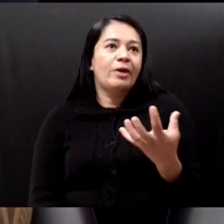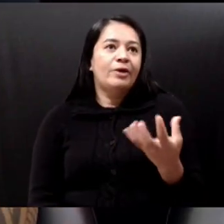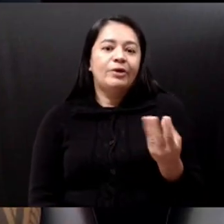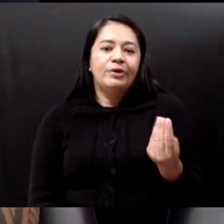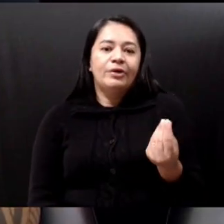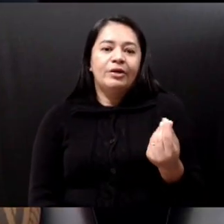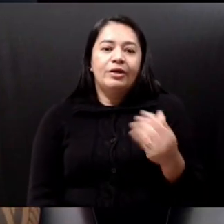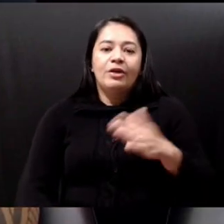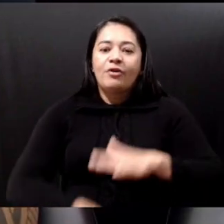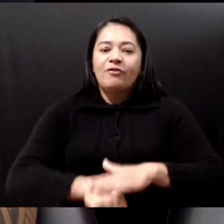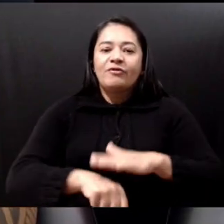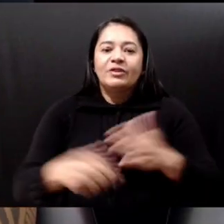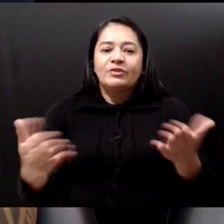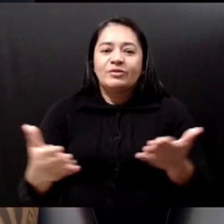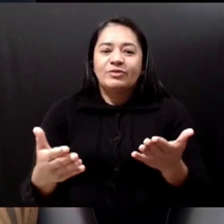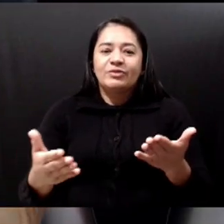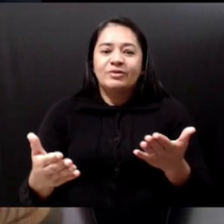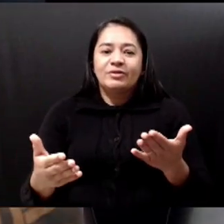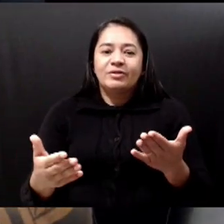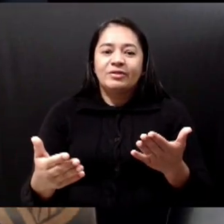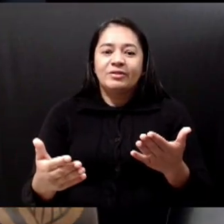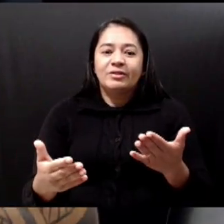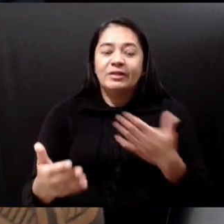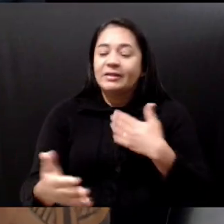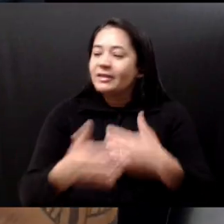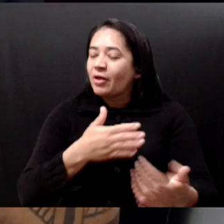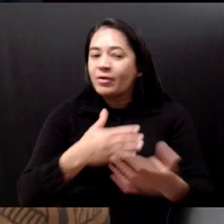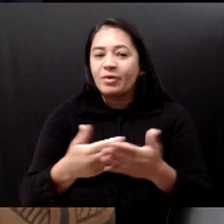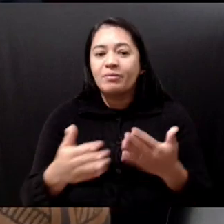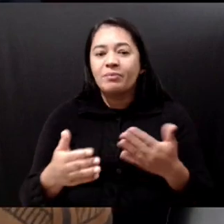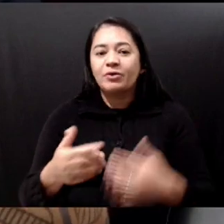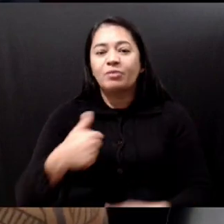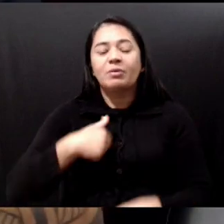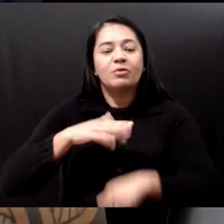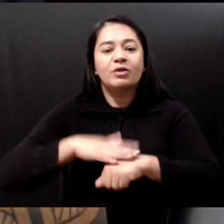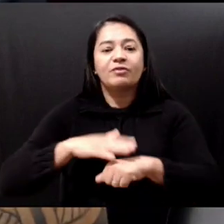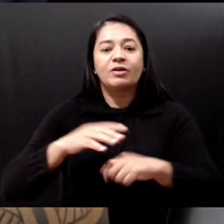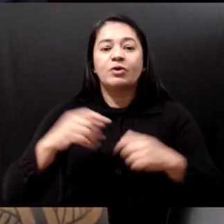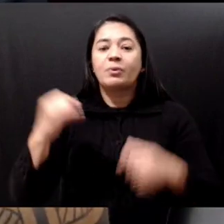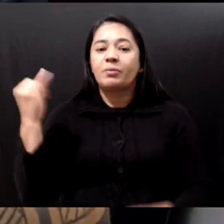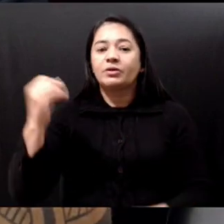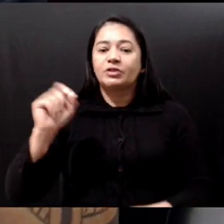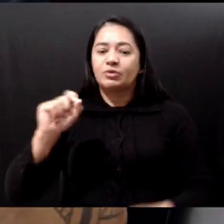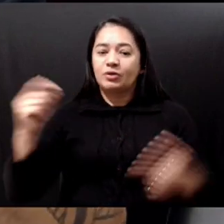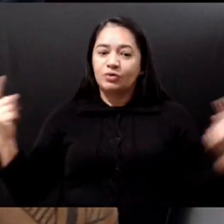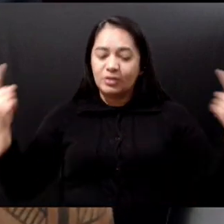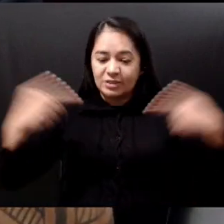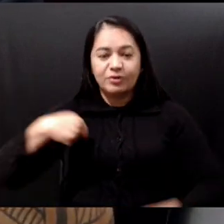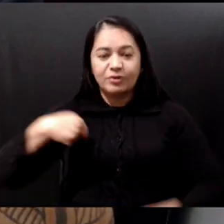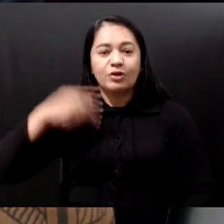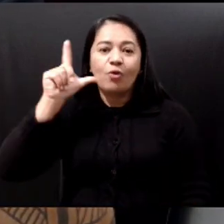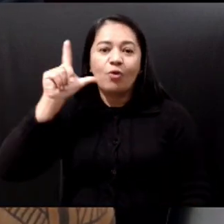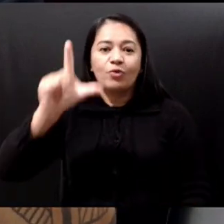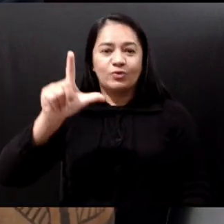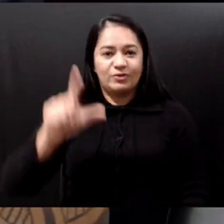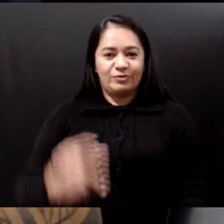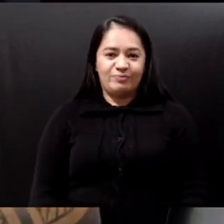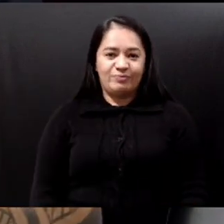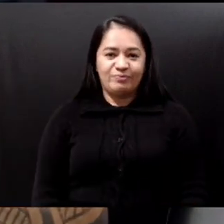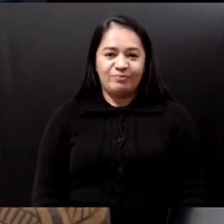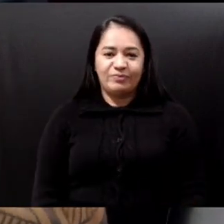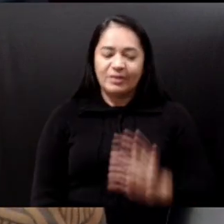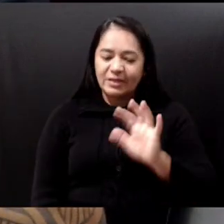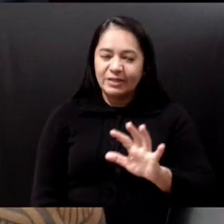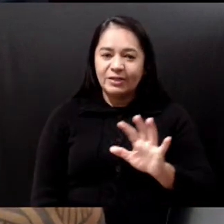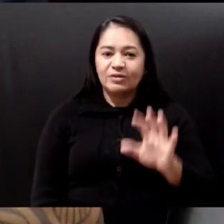importa o que eu faço, essa é a grande verdade, importa o desafio que eu consigo cumprir e os resultados que eu atinjo nisso. Isso é a visão do empreendedorismo. Só